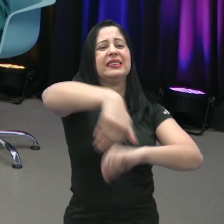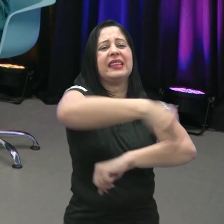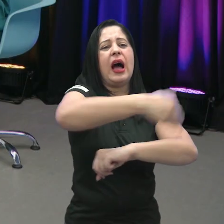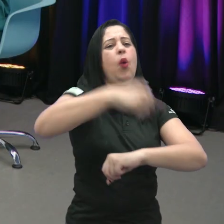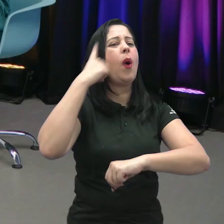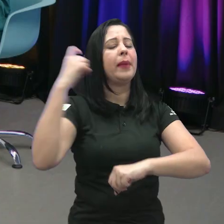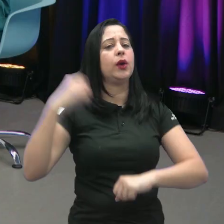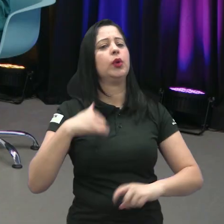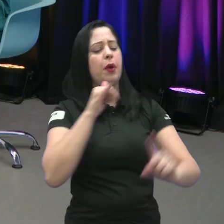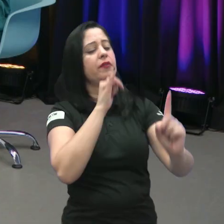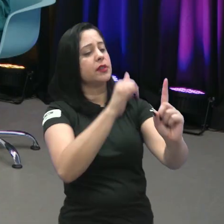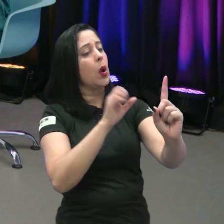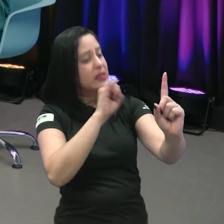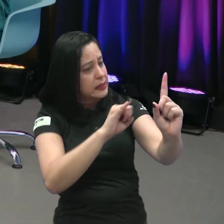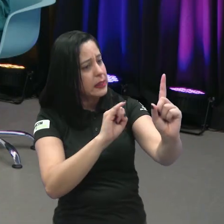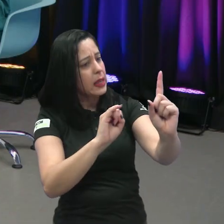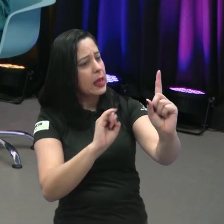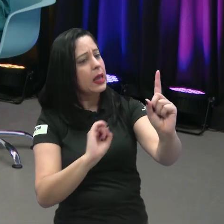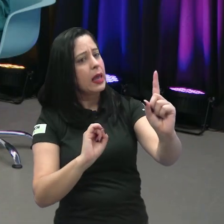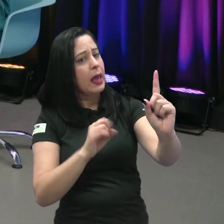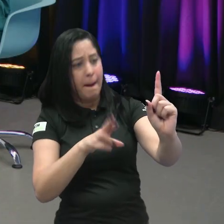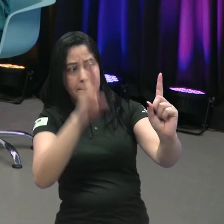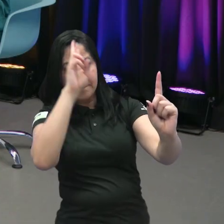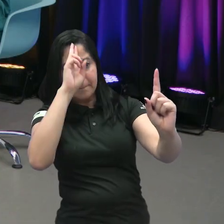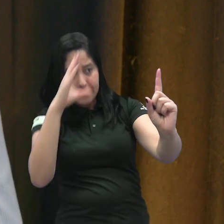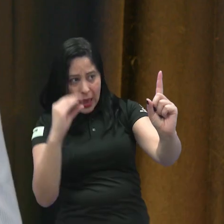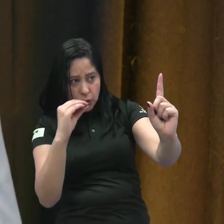tiver acontecendo meia-noite, você